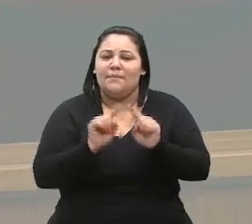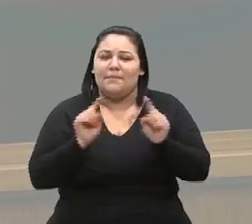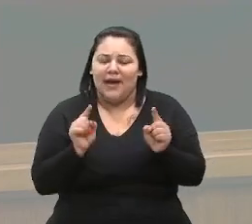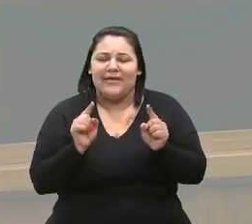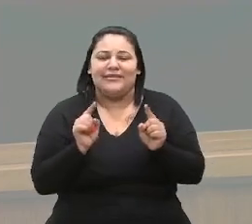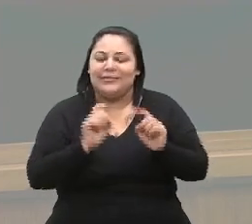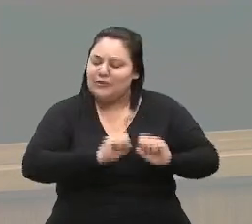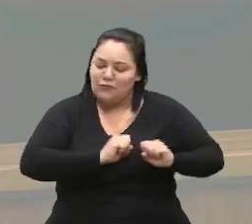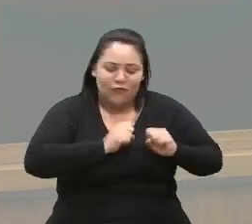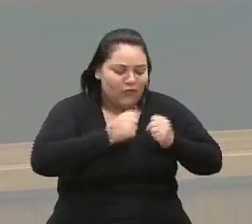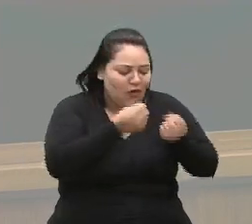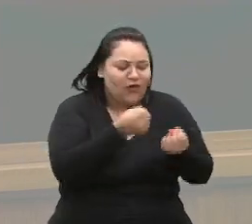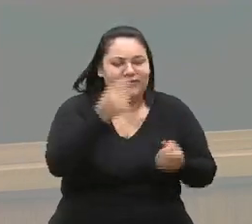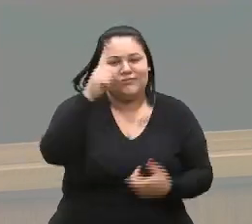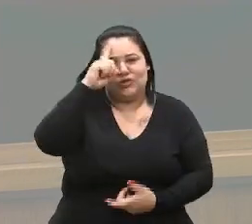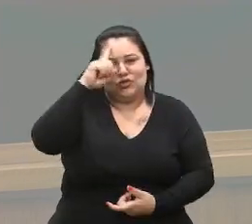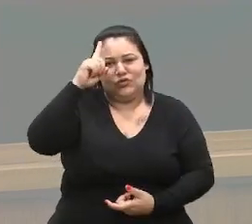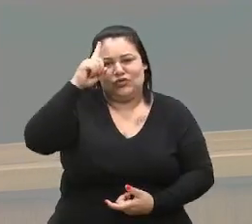de uma forma